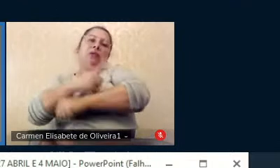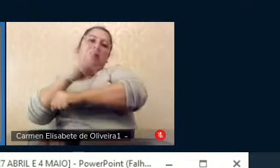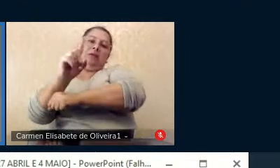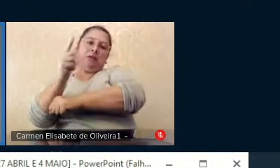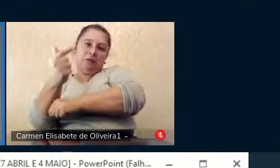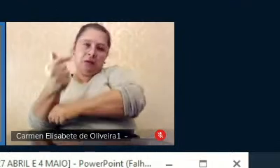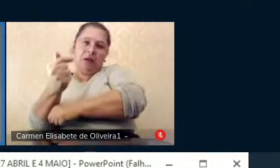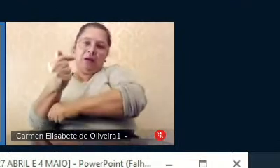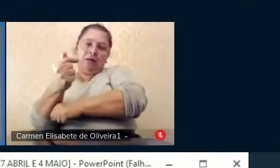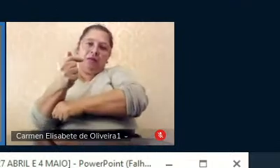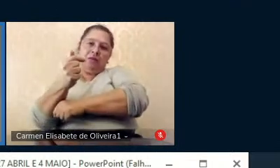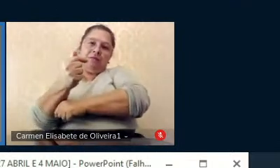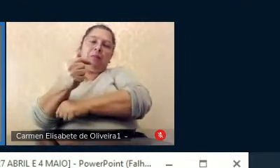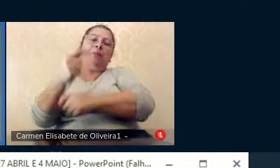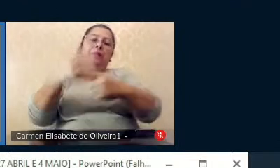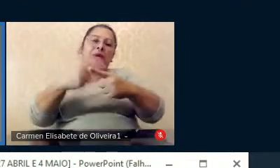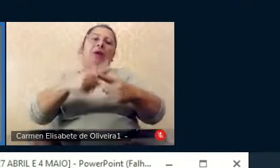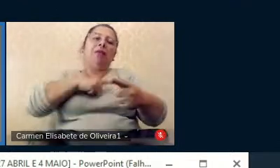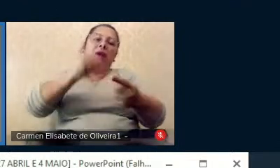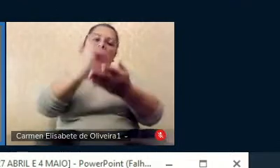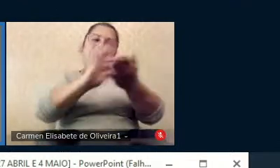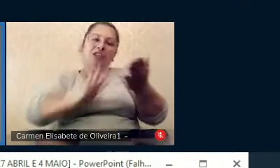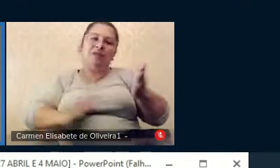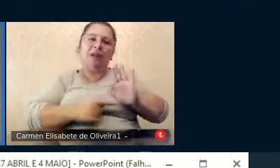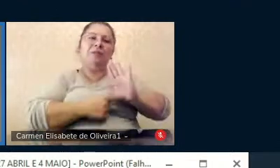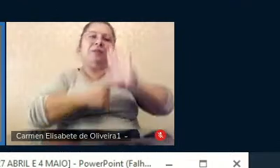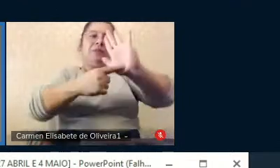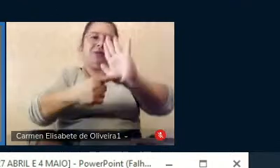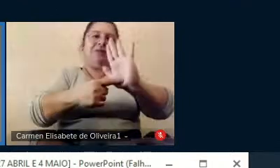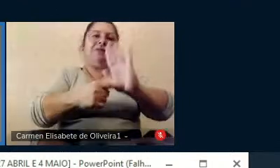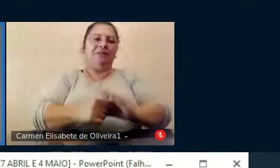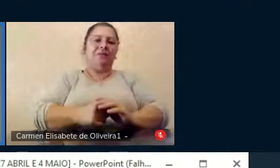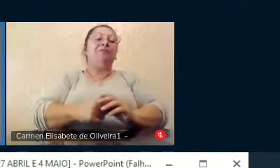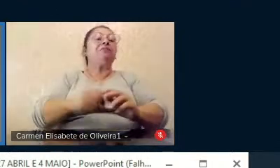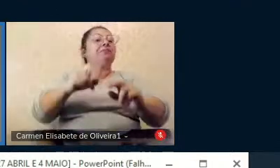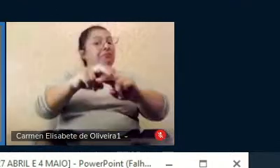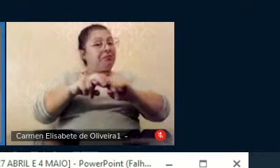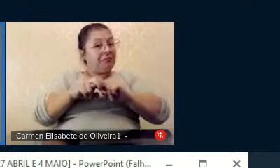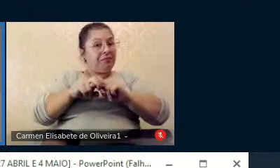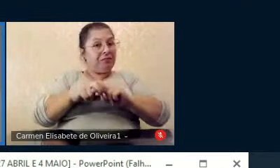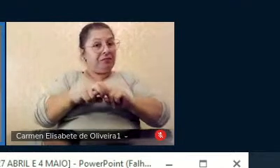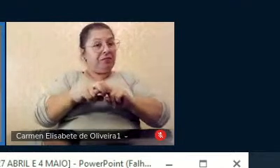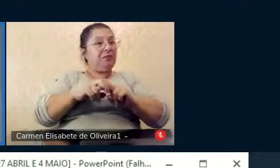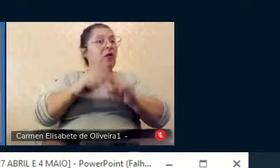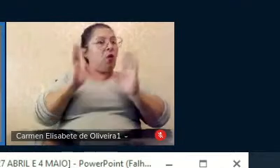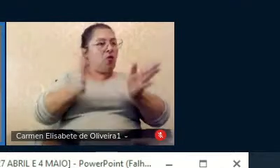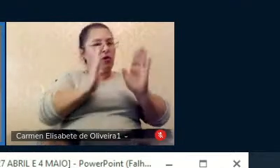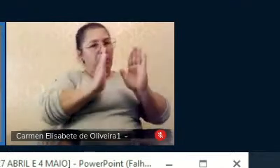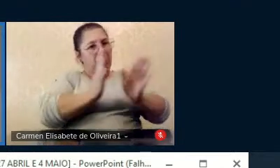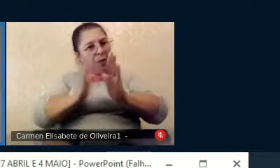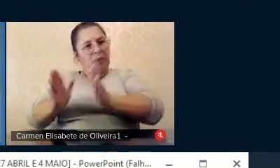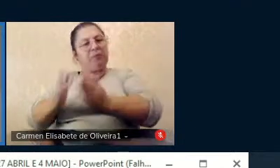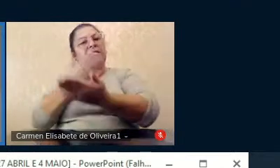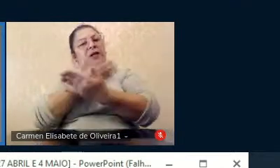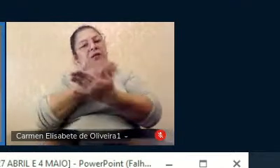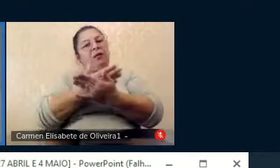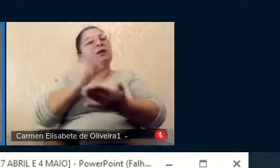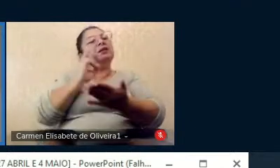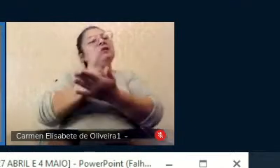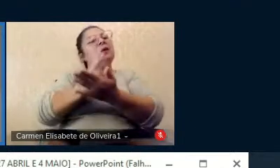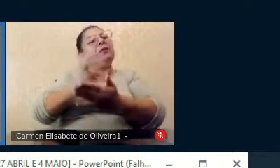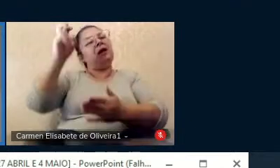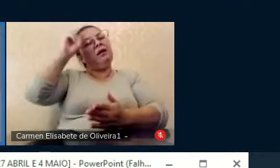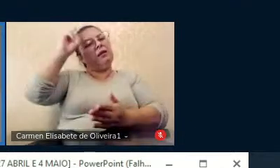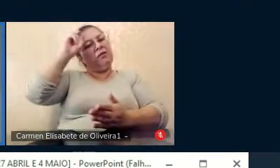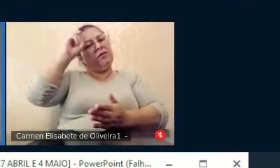uma atividade para entregar, tá? Então, esse é o cronograma das nossas aulas. Sempre na quinta-feira nós temos um